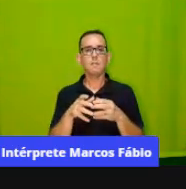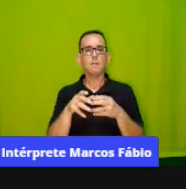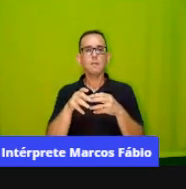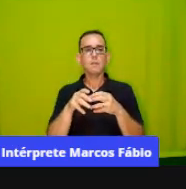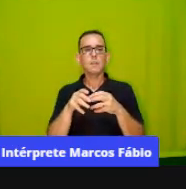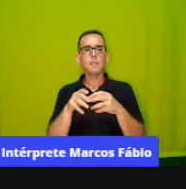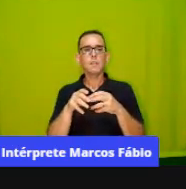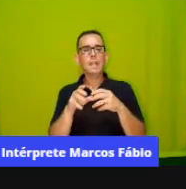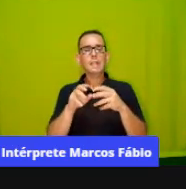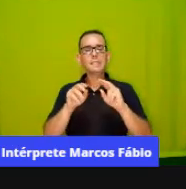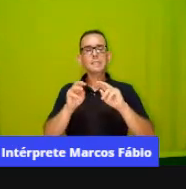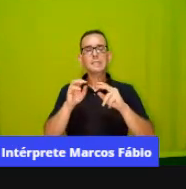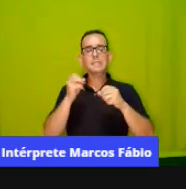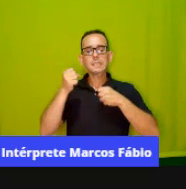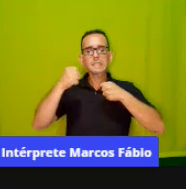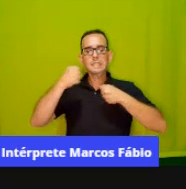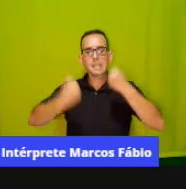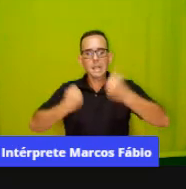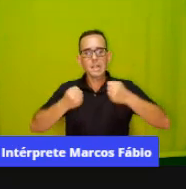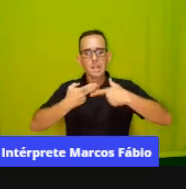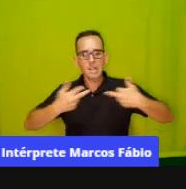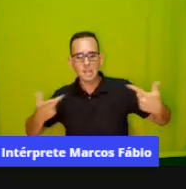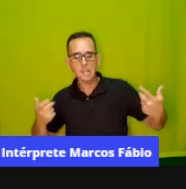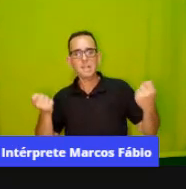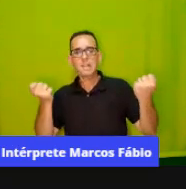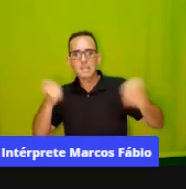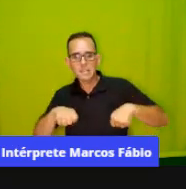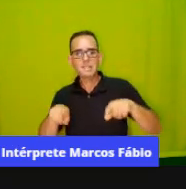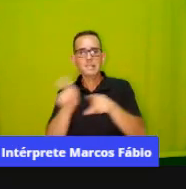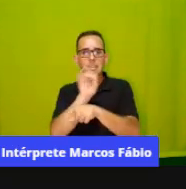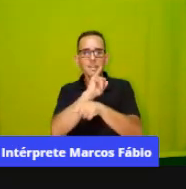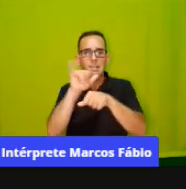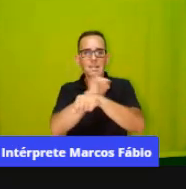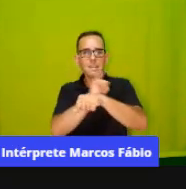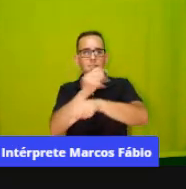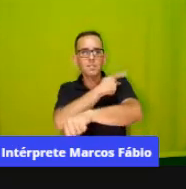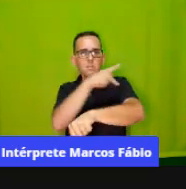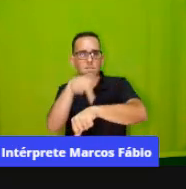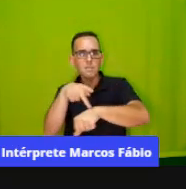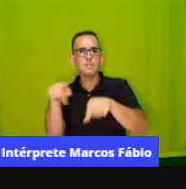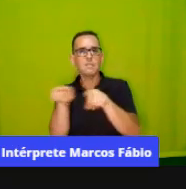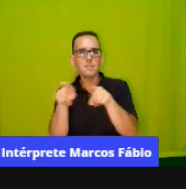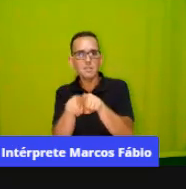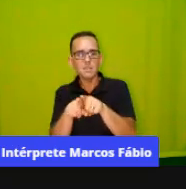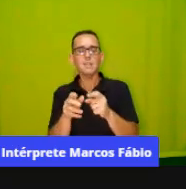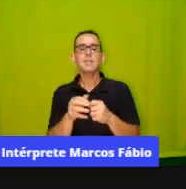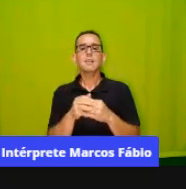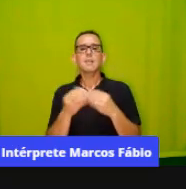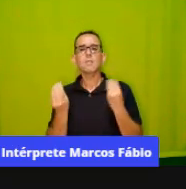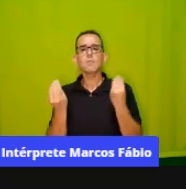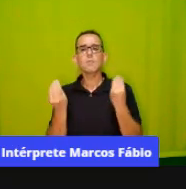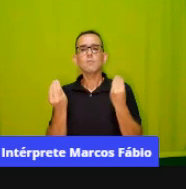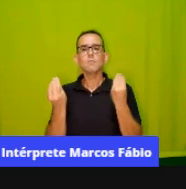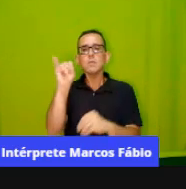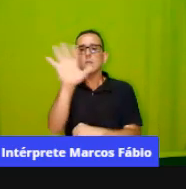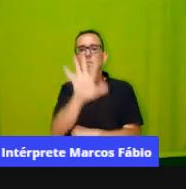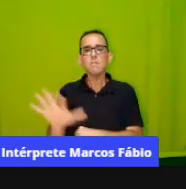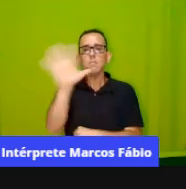adaptados, adaptação arquitetônicas, recursos pedagógicos, né? E nós colocamos algumas